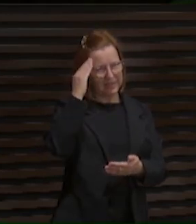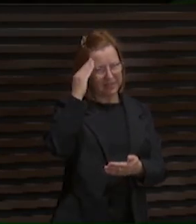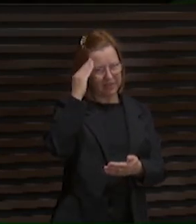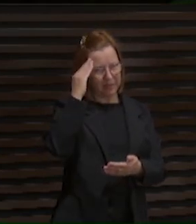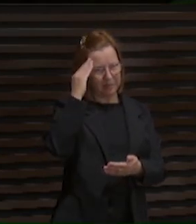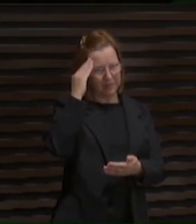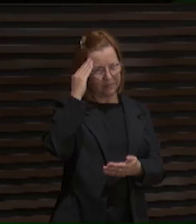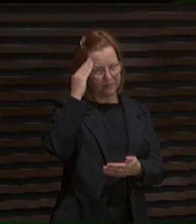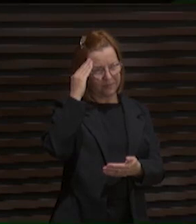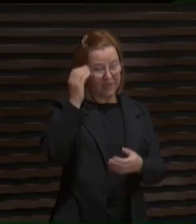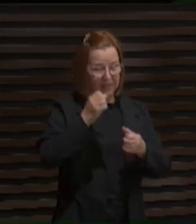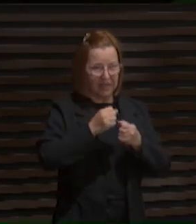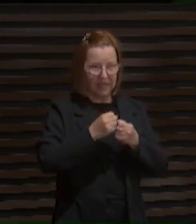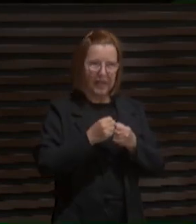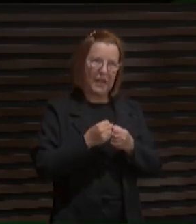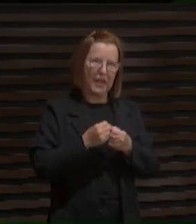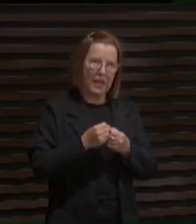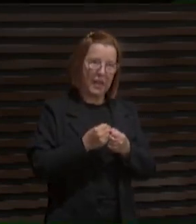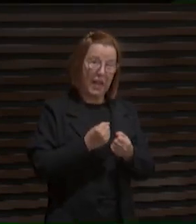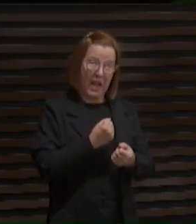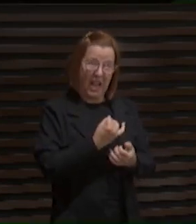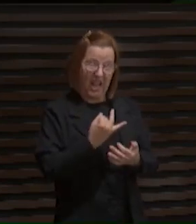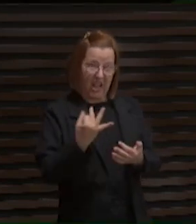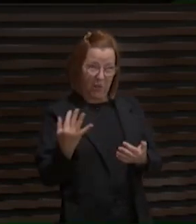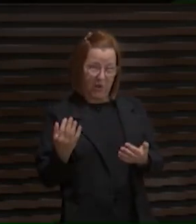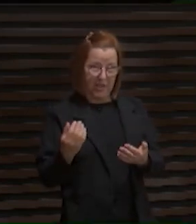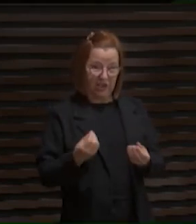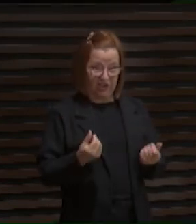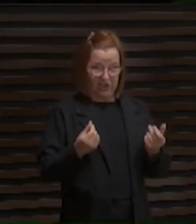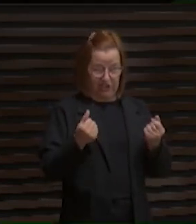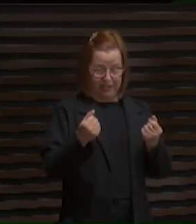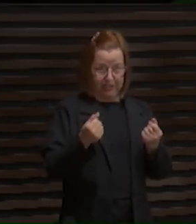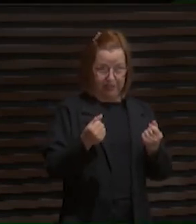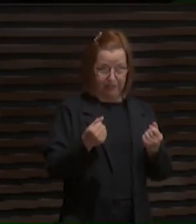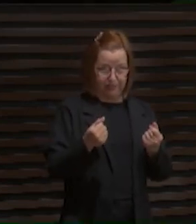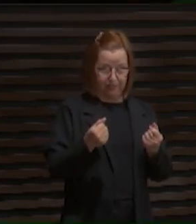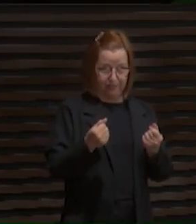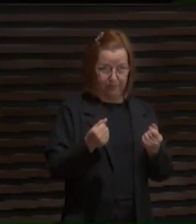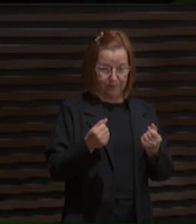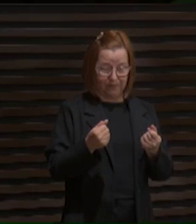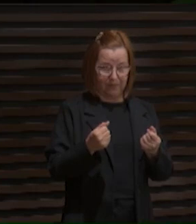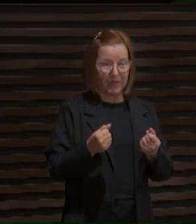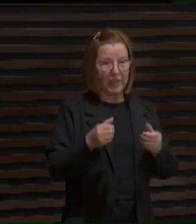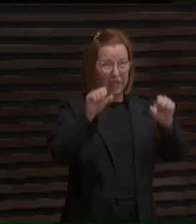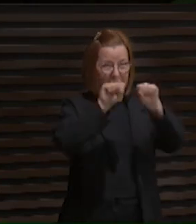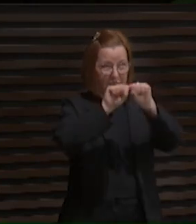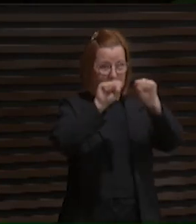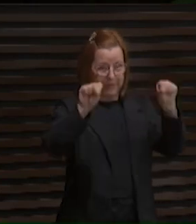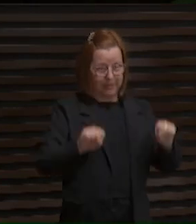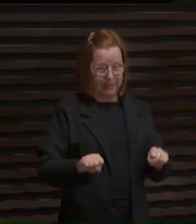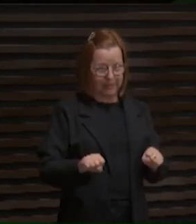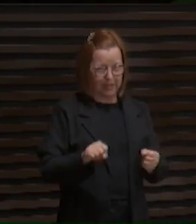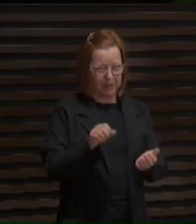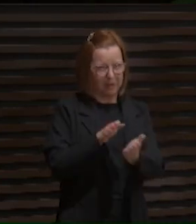Você tem noção da quantidade de dinheiro e tempo que eles investem na indústria do cinema, dos jogos, cinema aí seja filme,